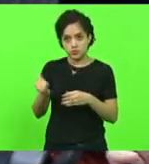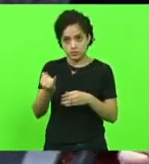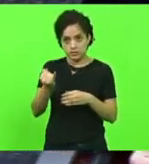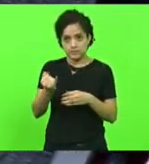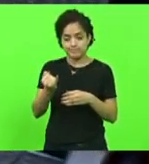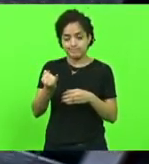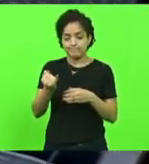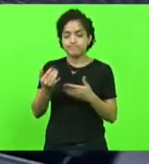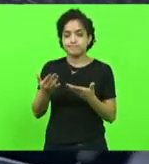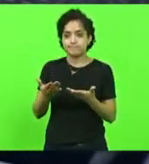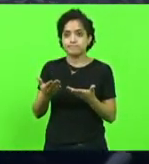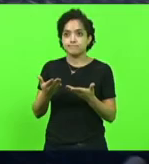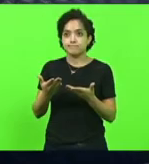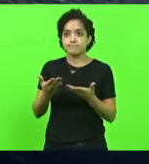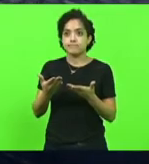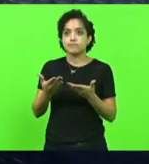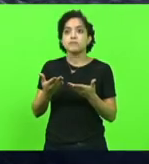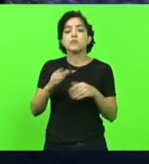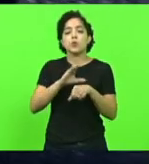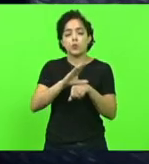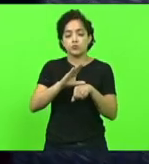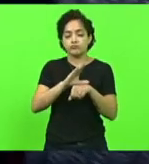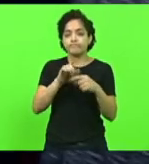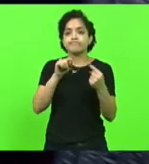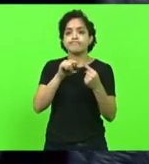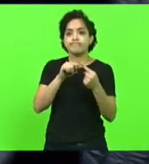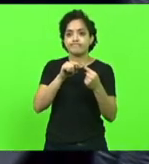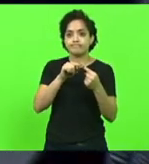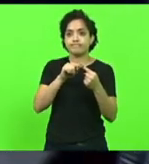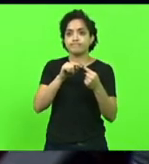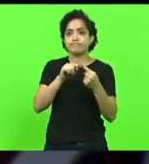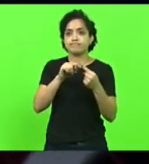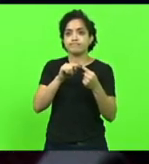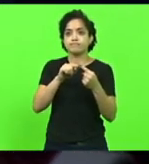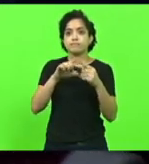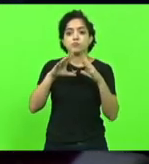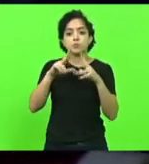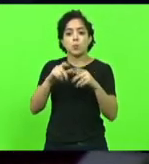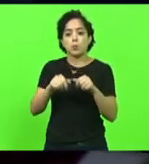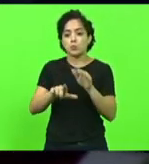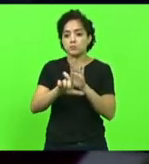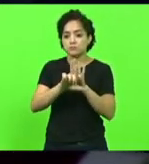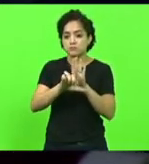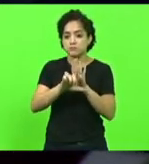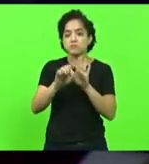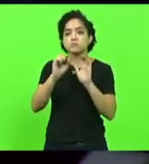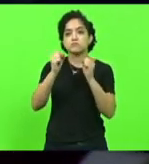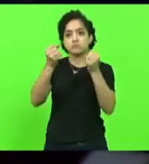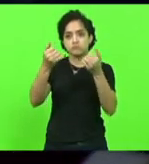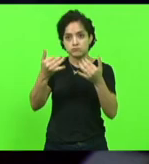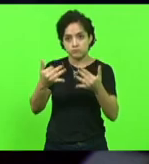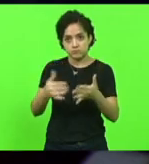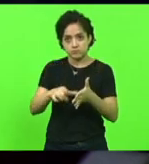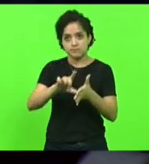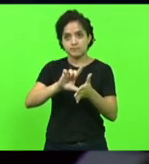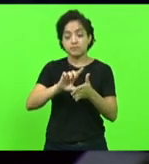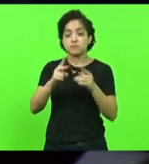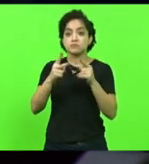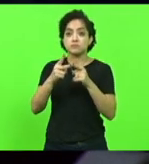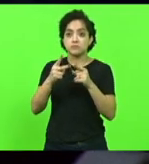considerou constitucional esse artigo por todas as leis que já citei aqui. Segundo,